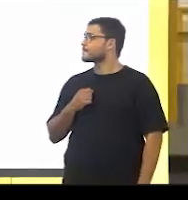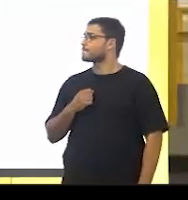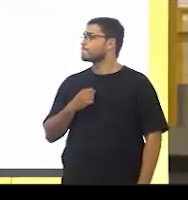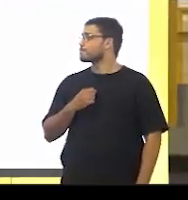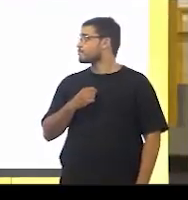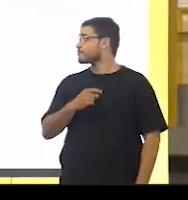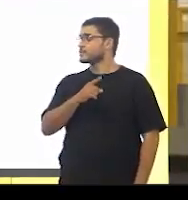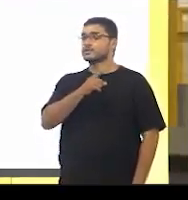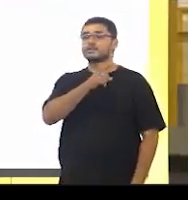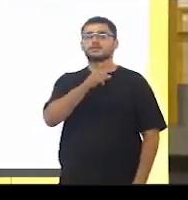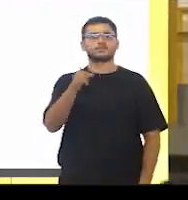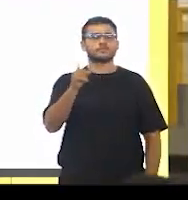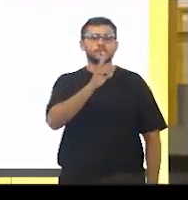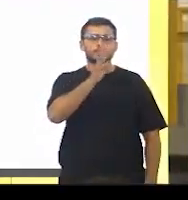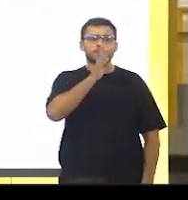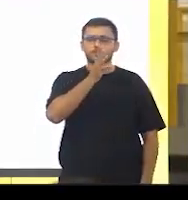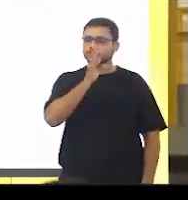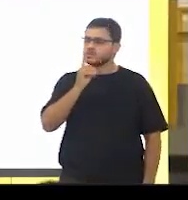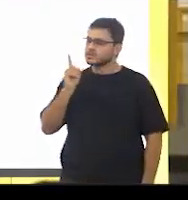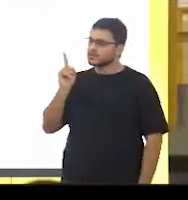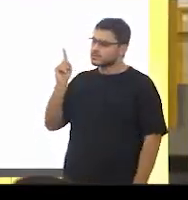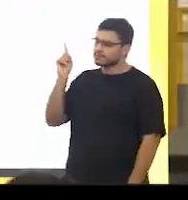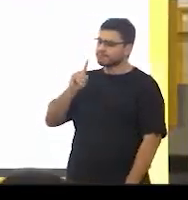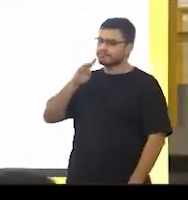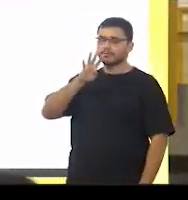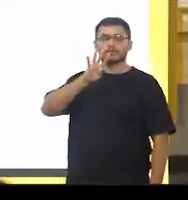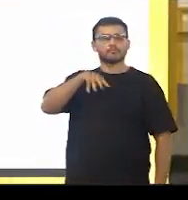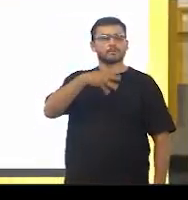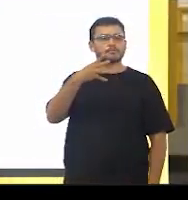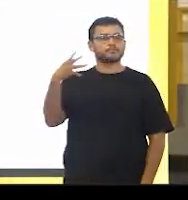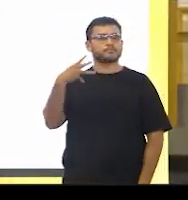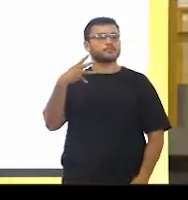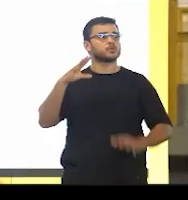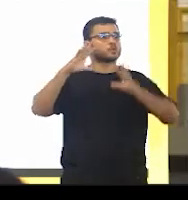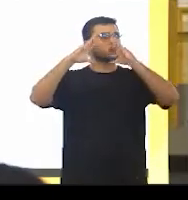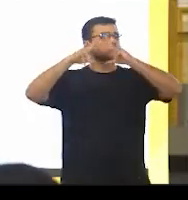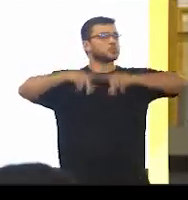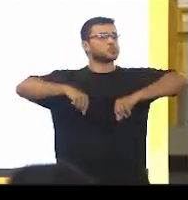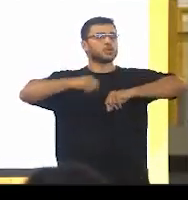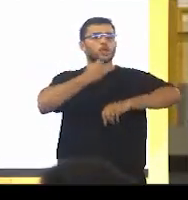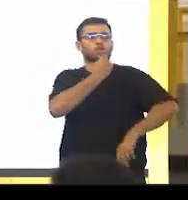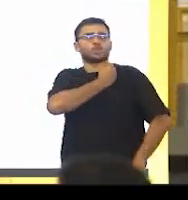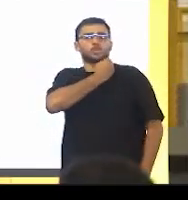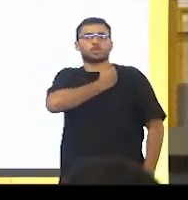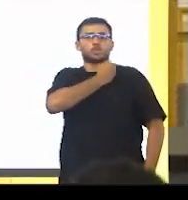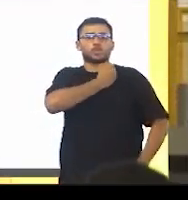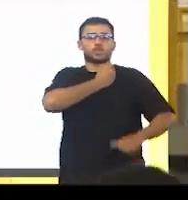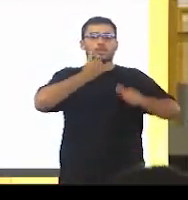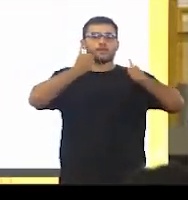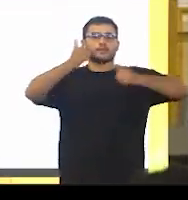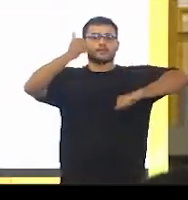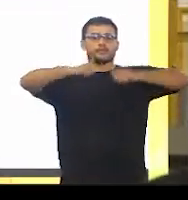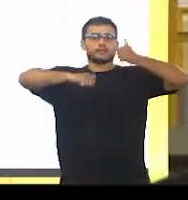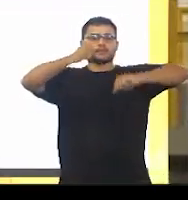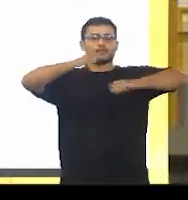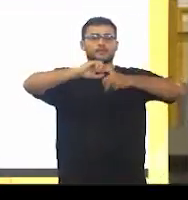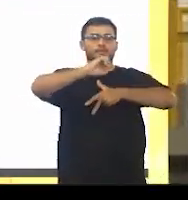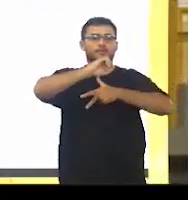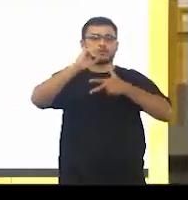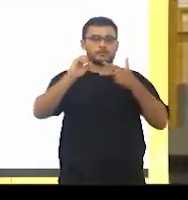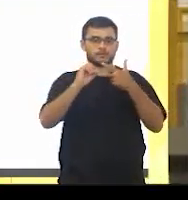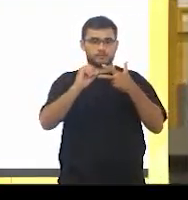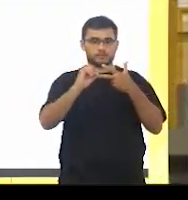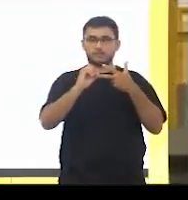na matriz de referência do Enem? Levanta o braço aí. Matriz de referência do Enem. É documento